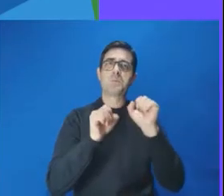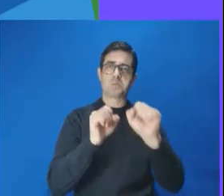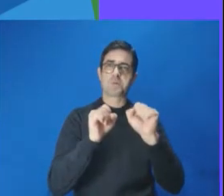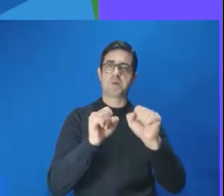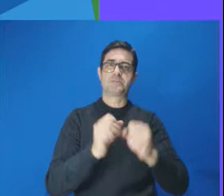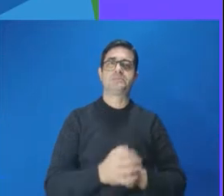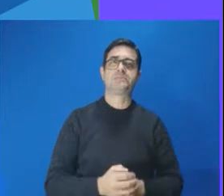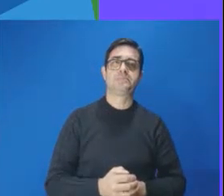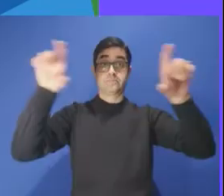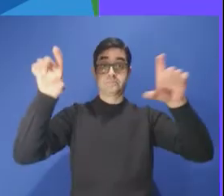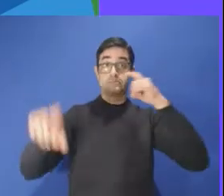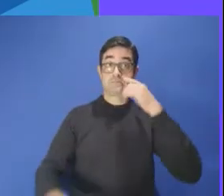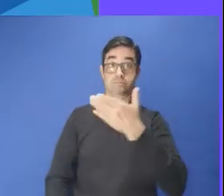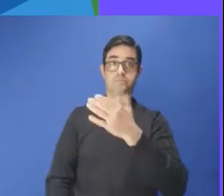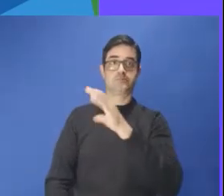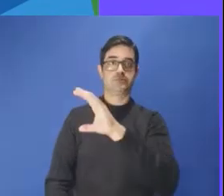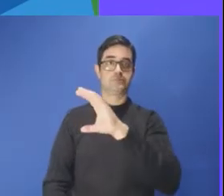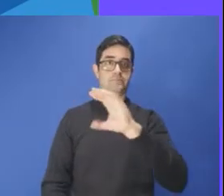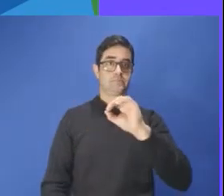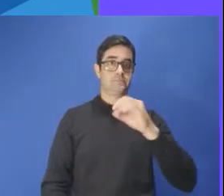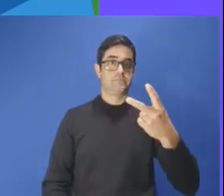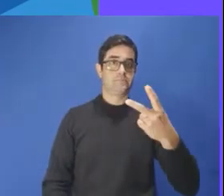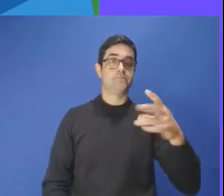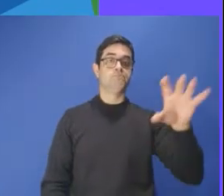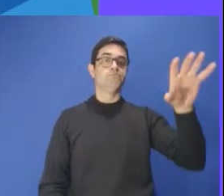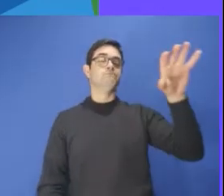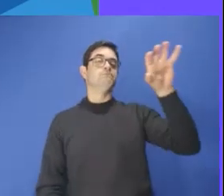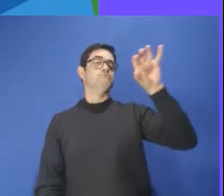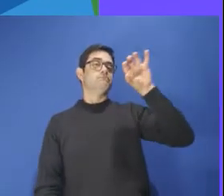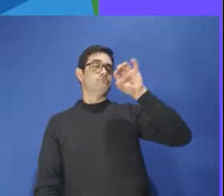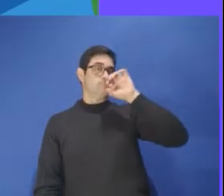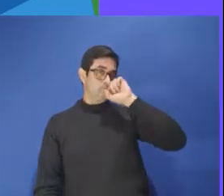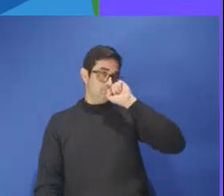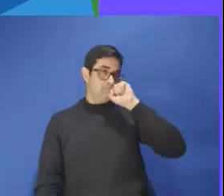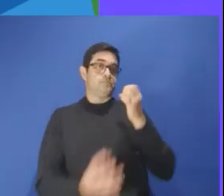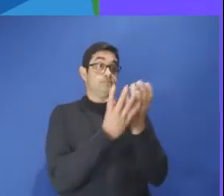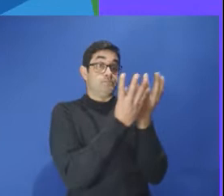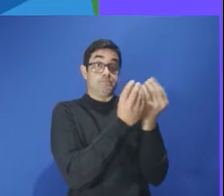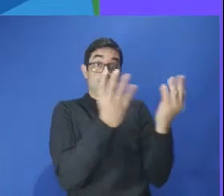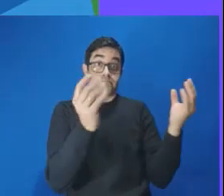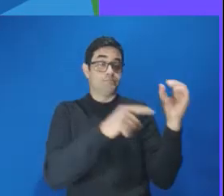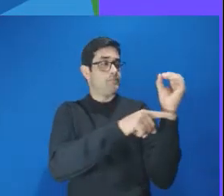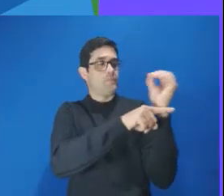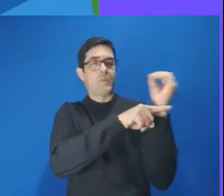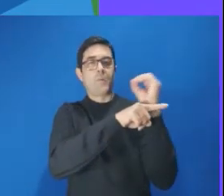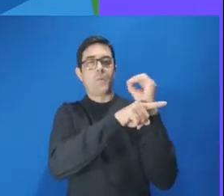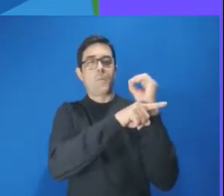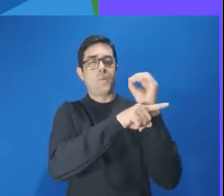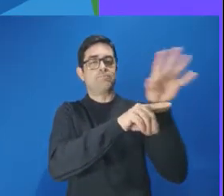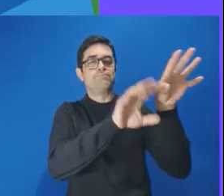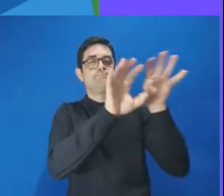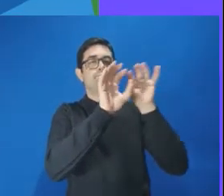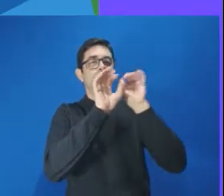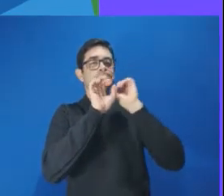como também na combustão completa, ou seja, onde eu tenho uma boa quantidade de oxigênio para produzir